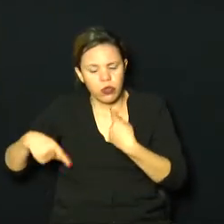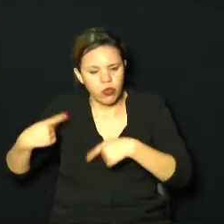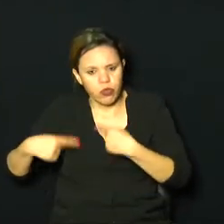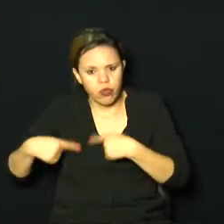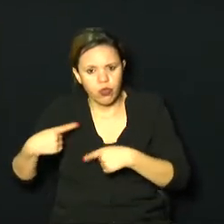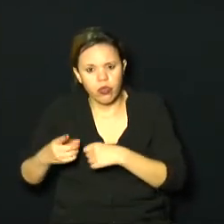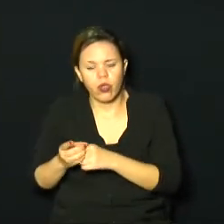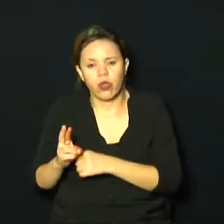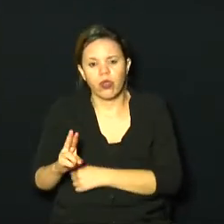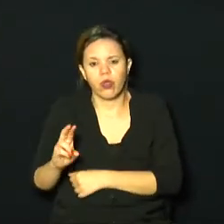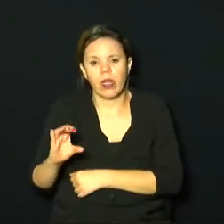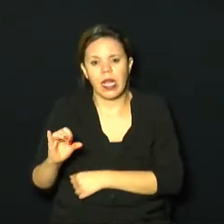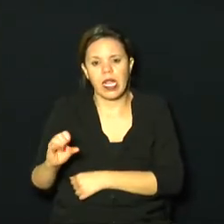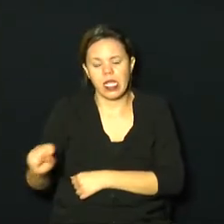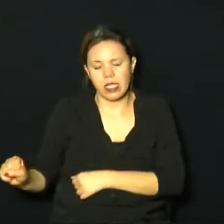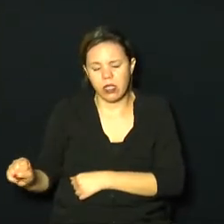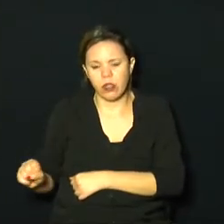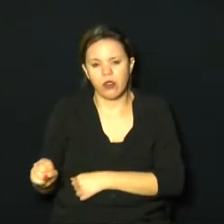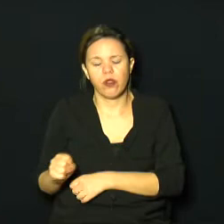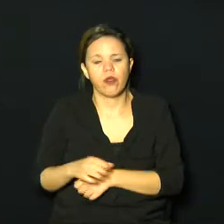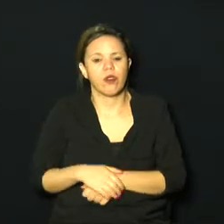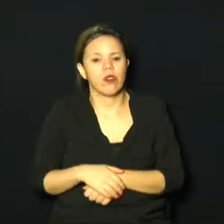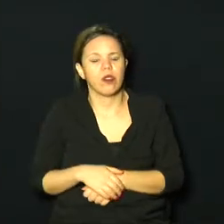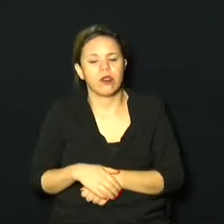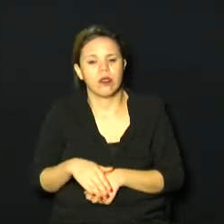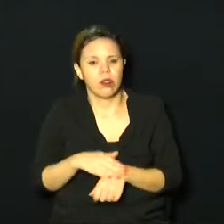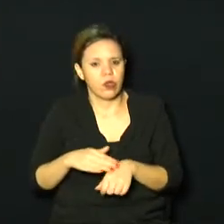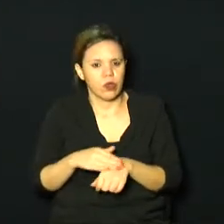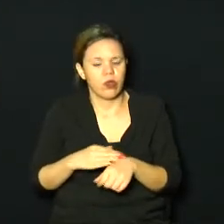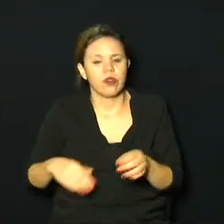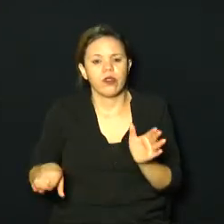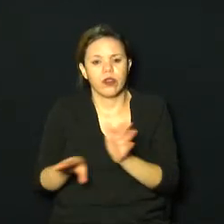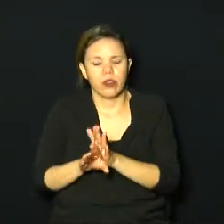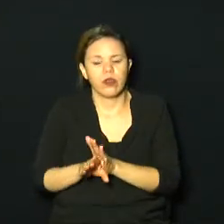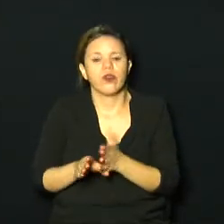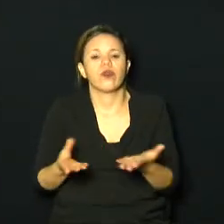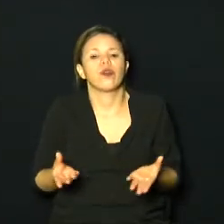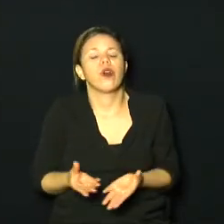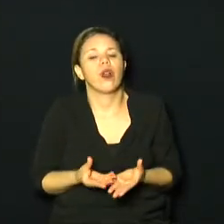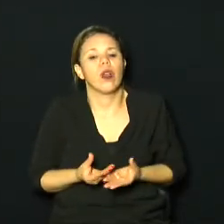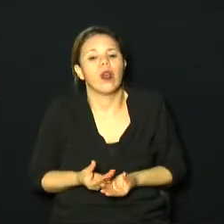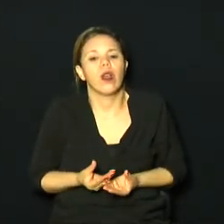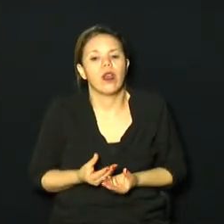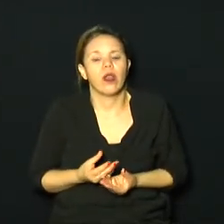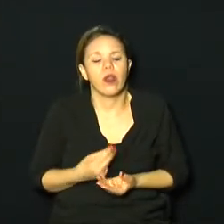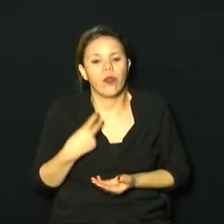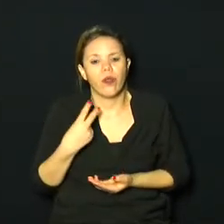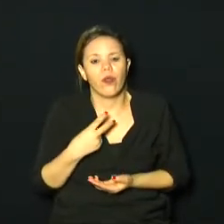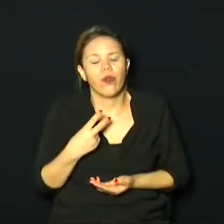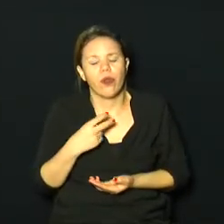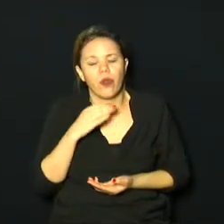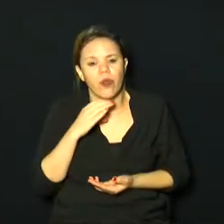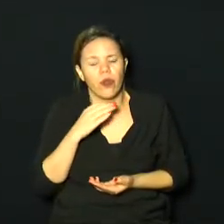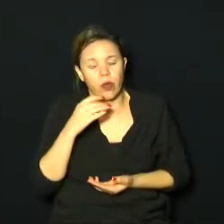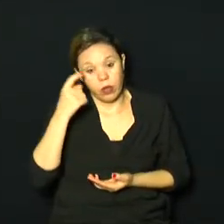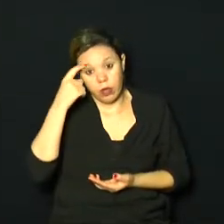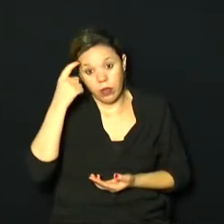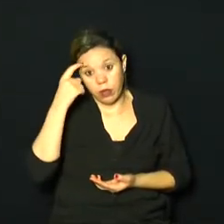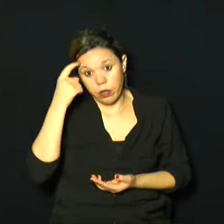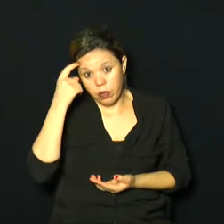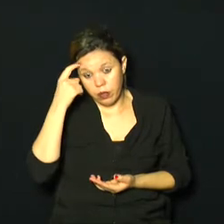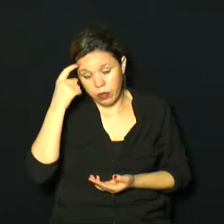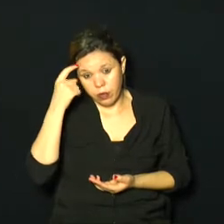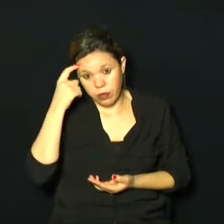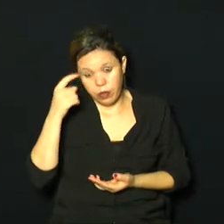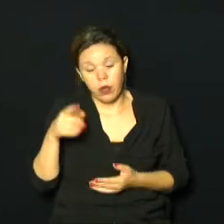doutor Cássio, é preciso dialogar, fazer com que chegue, e ao final, vereador Carlão, gostaríamos até de pensar, com